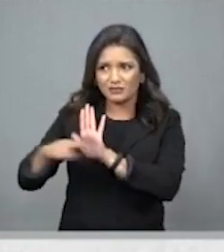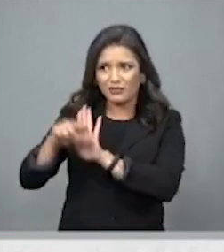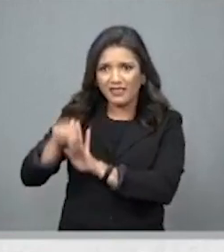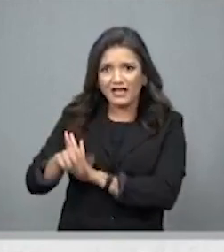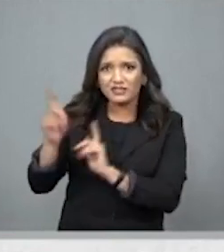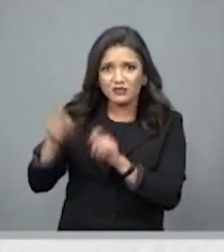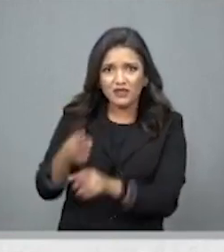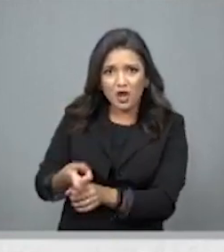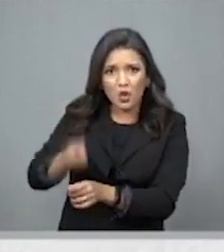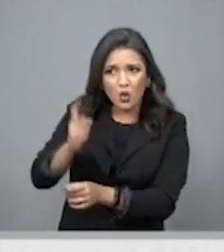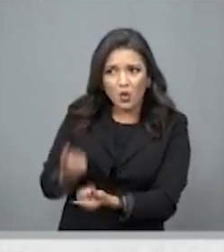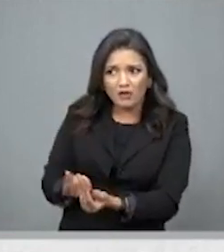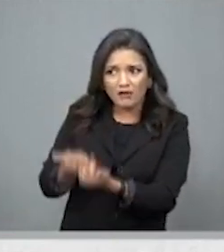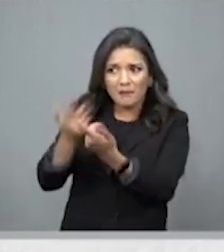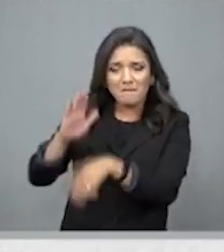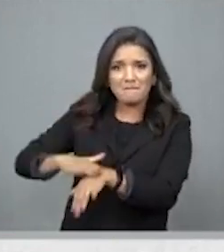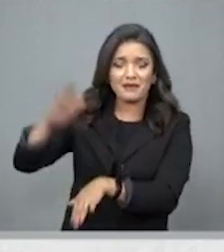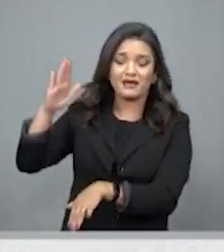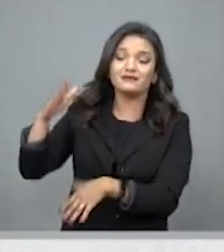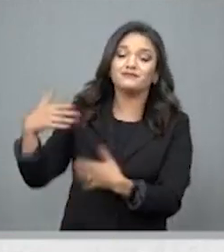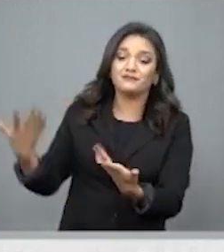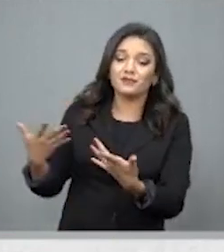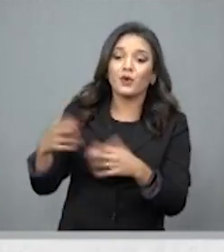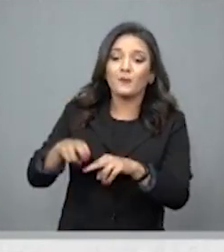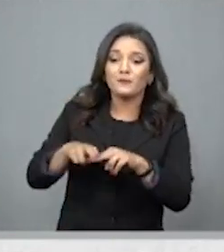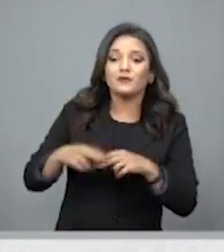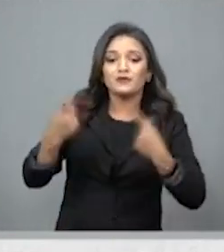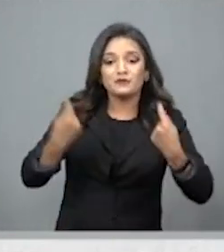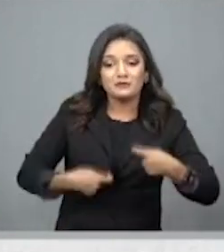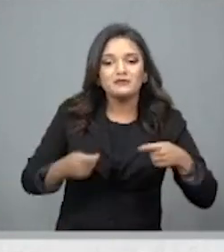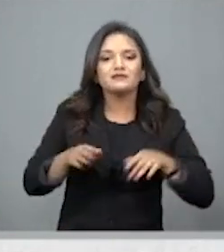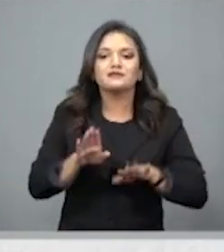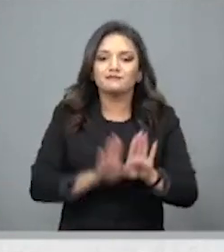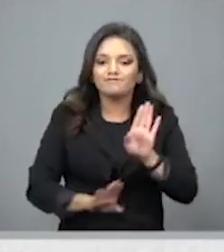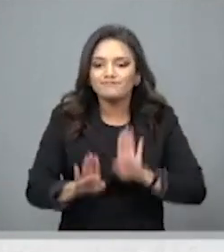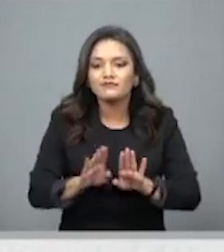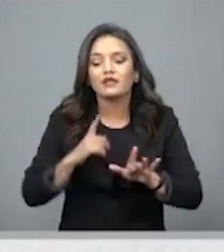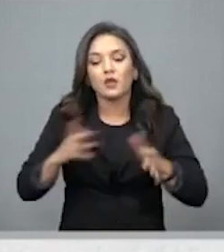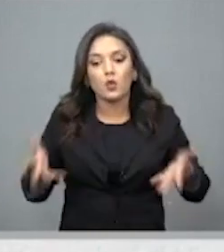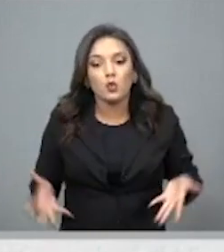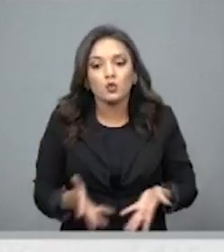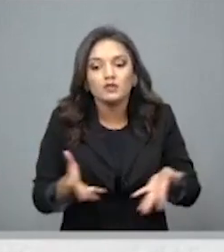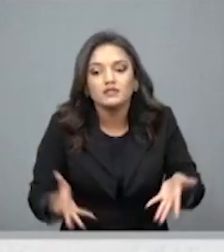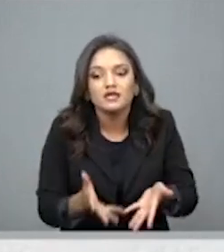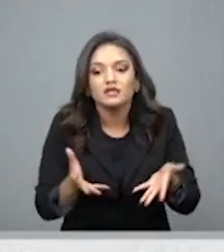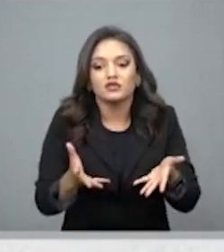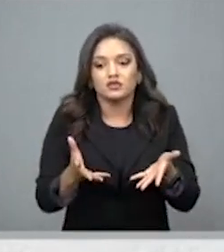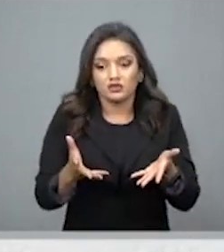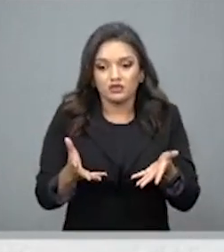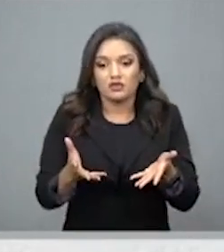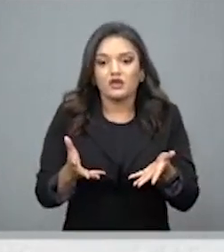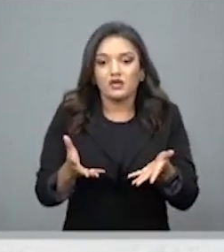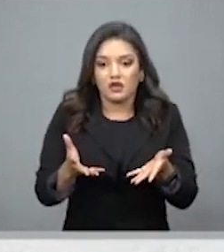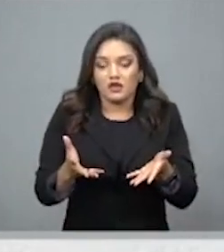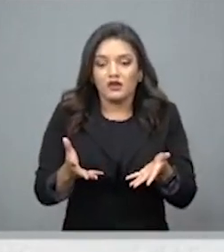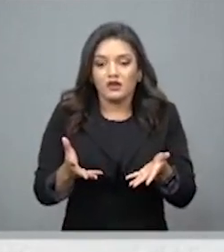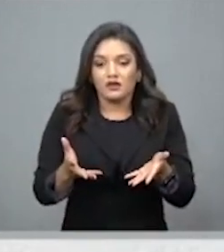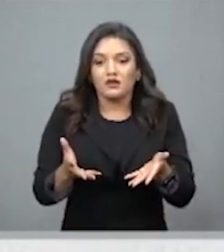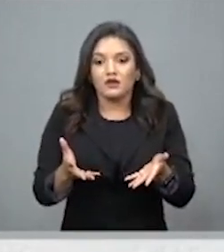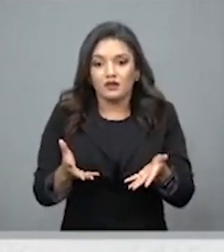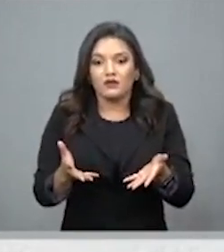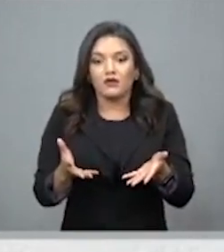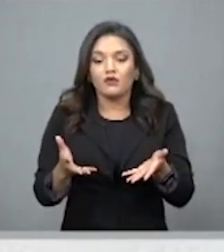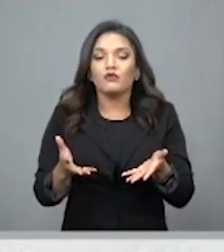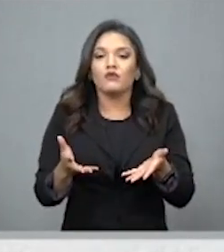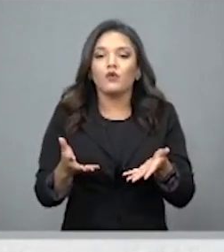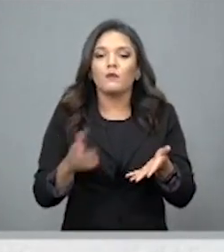maior lucro e portanto é preciso dar por outro lado de incentivos para que as plataformas não tenho essa